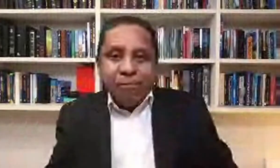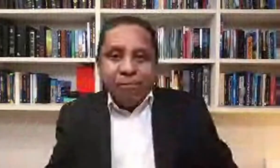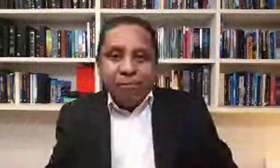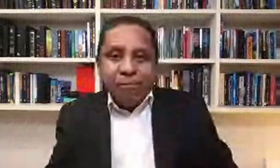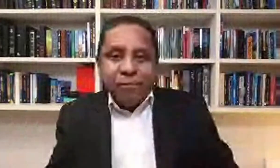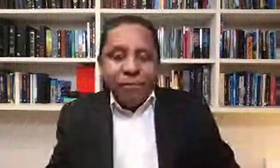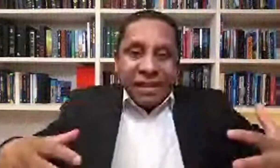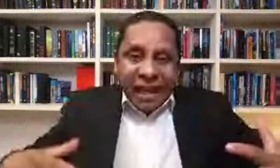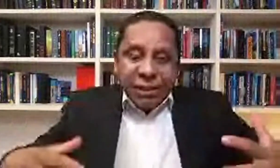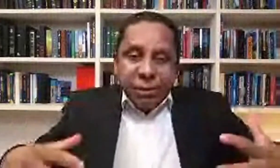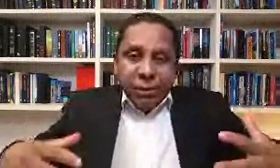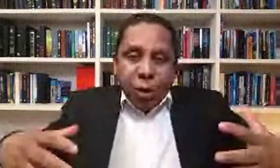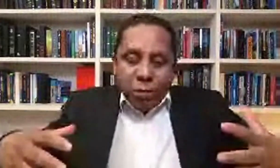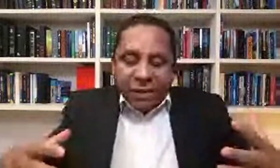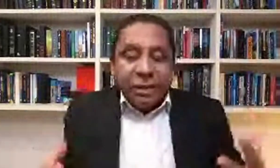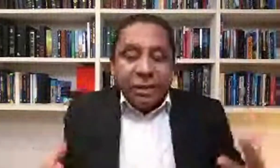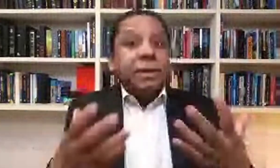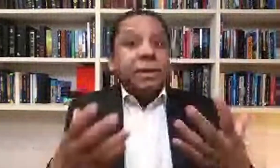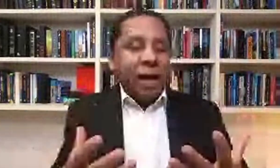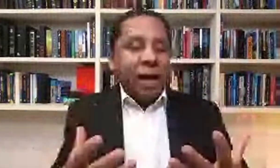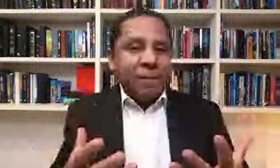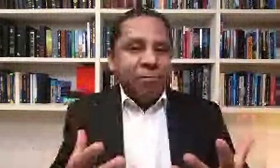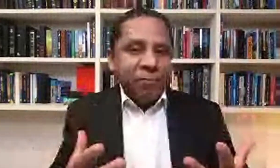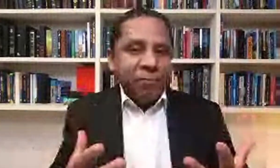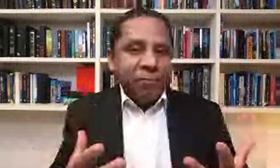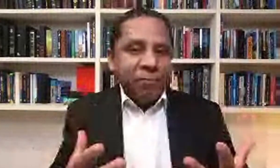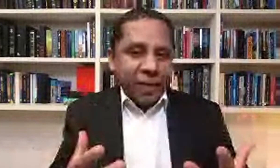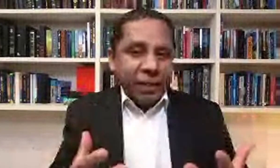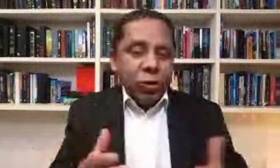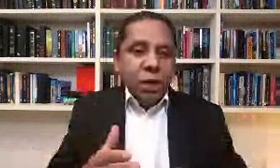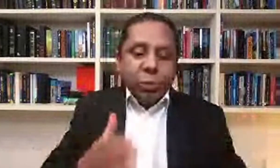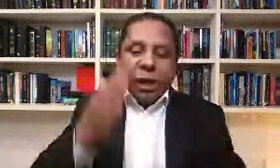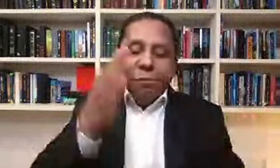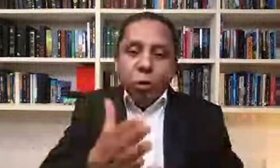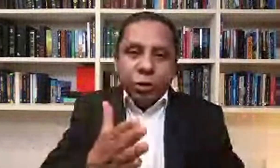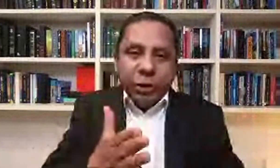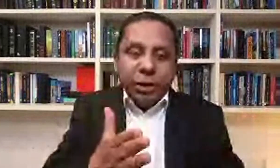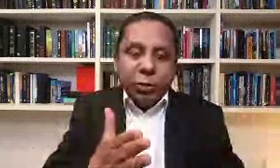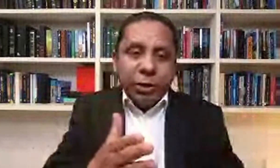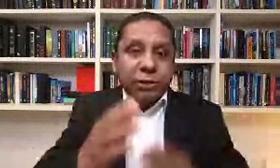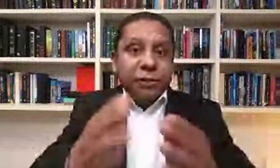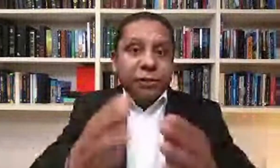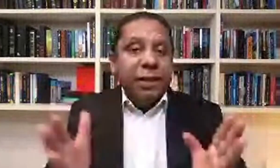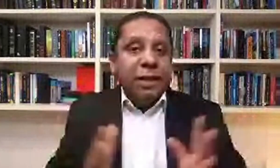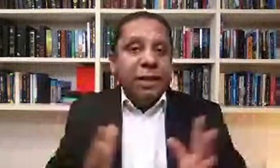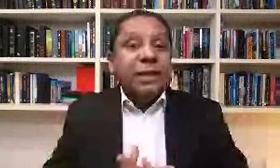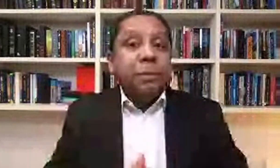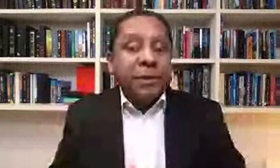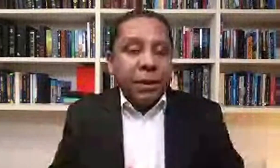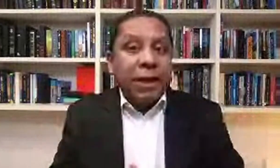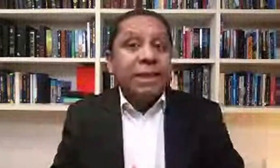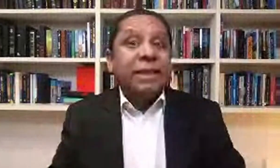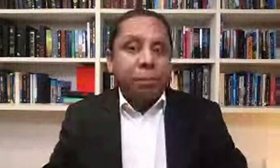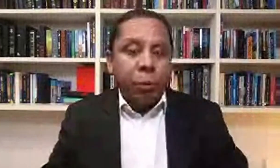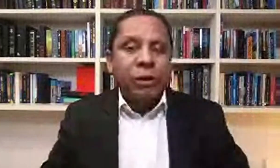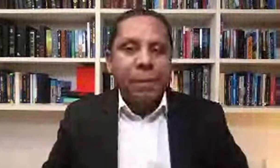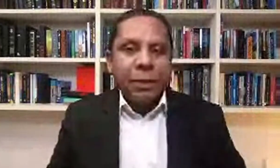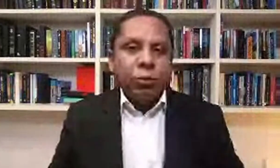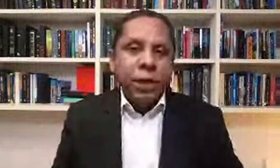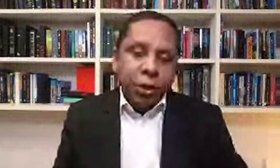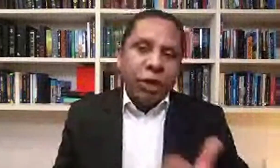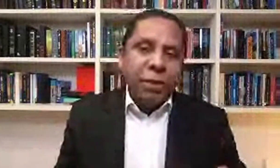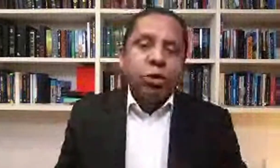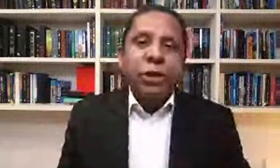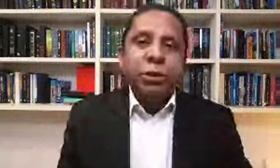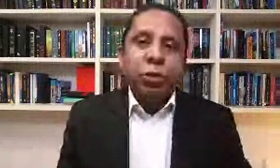1844 para cá, essa verdade bíblica começa a ser restaurada, entendeu? Porque em 1844 teve aquela decepção, aquele